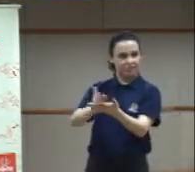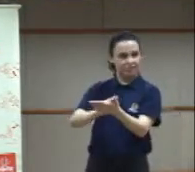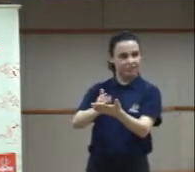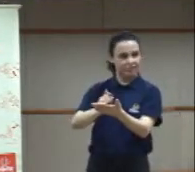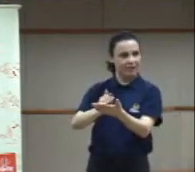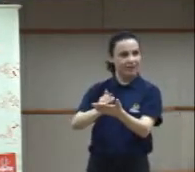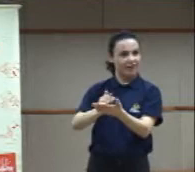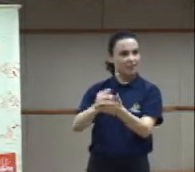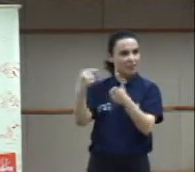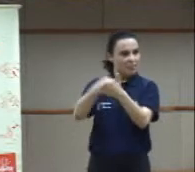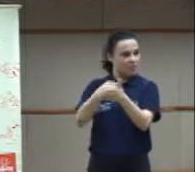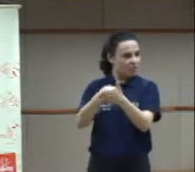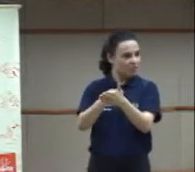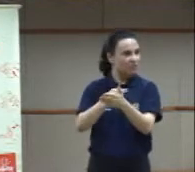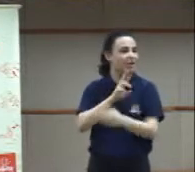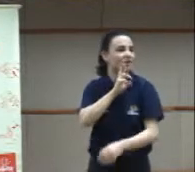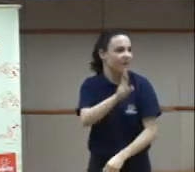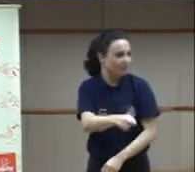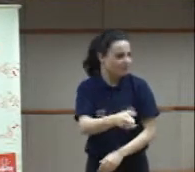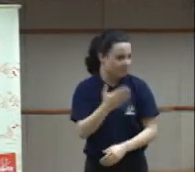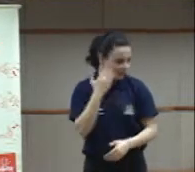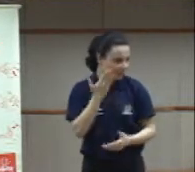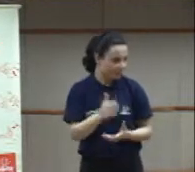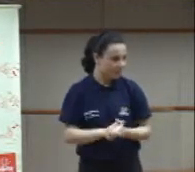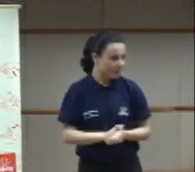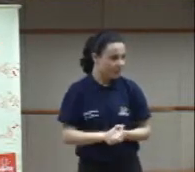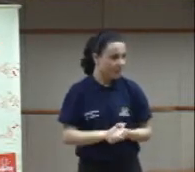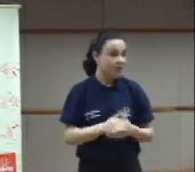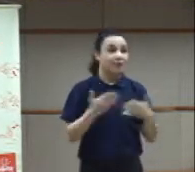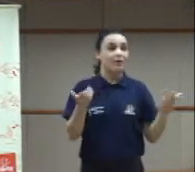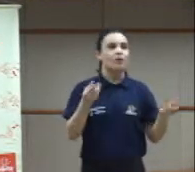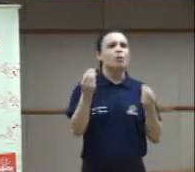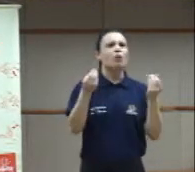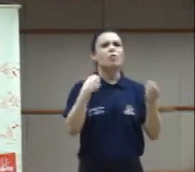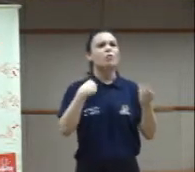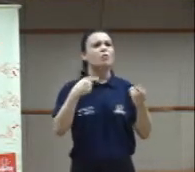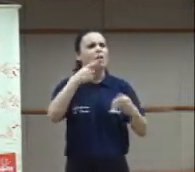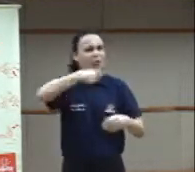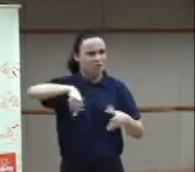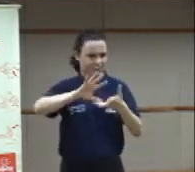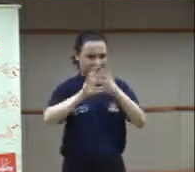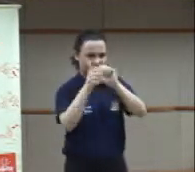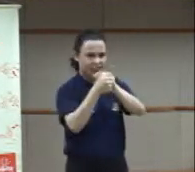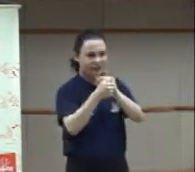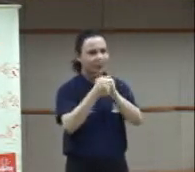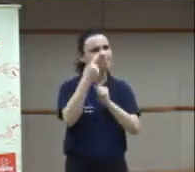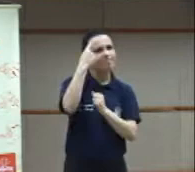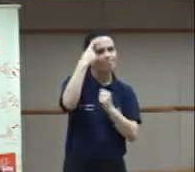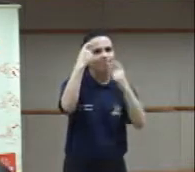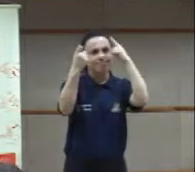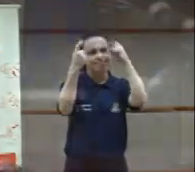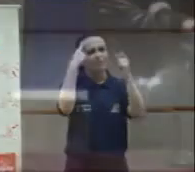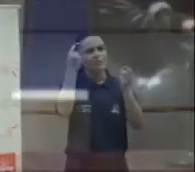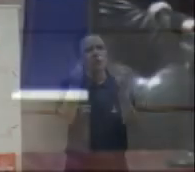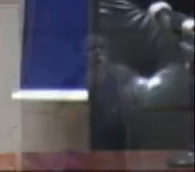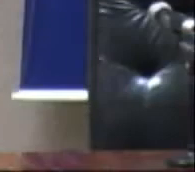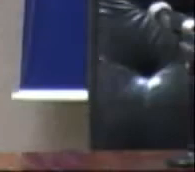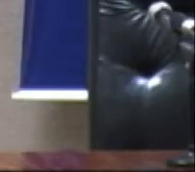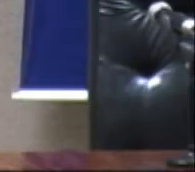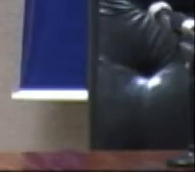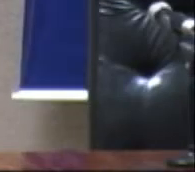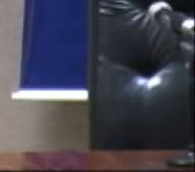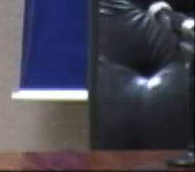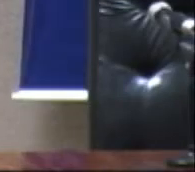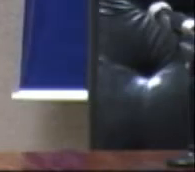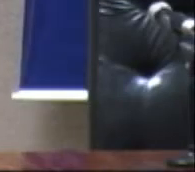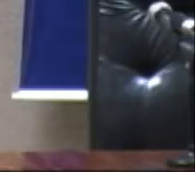que não tem ninguém que a gente possa copiar. Nós não temos alguém, vamos copiar de tal instituição, não temos